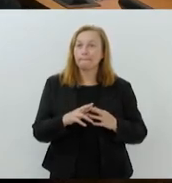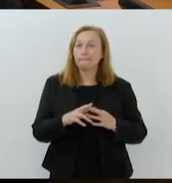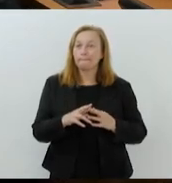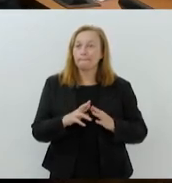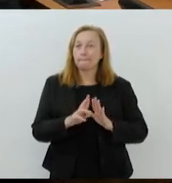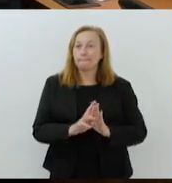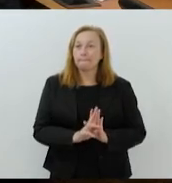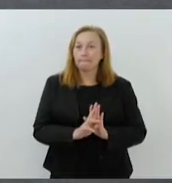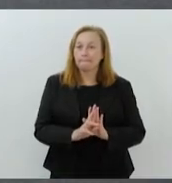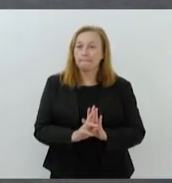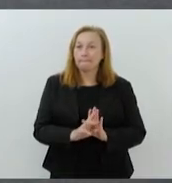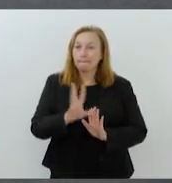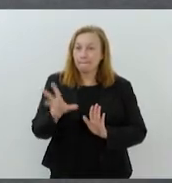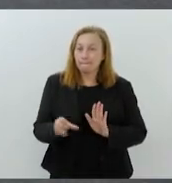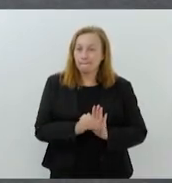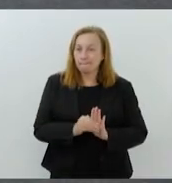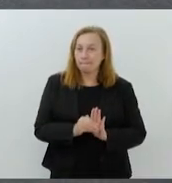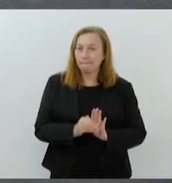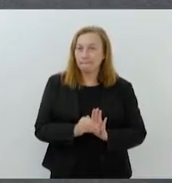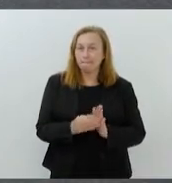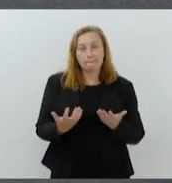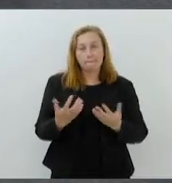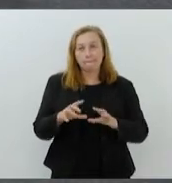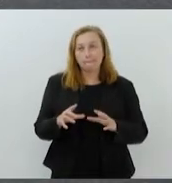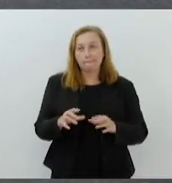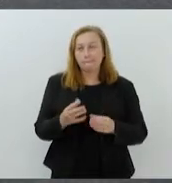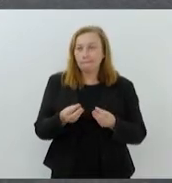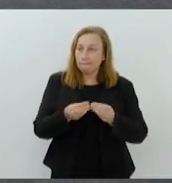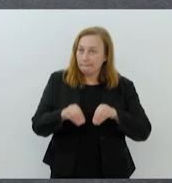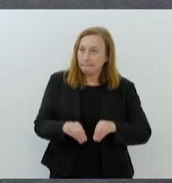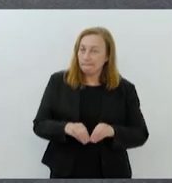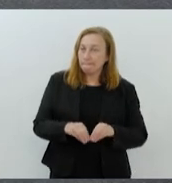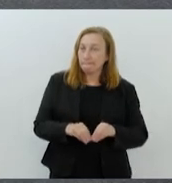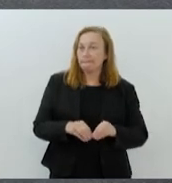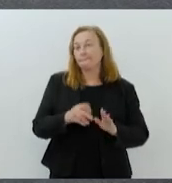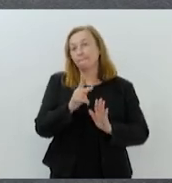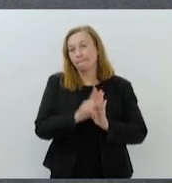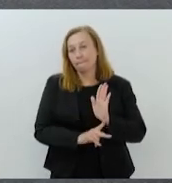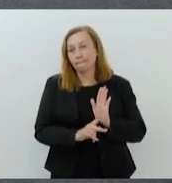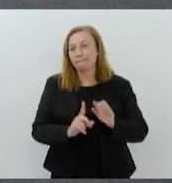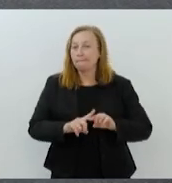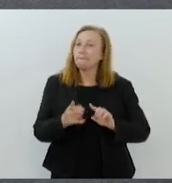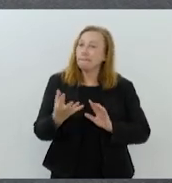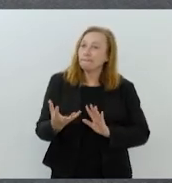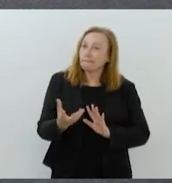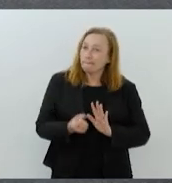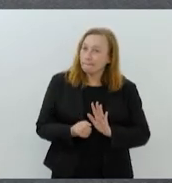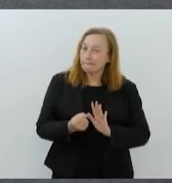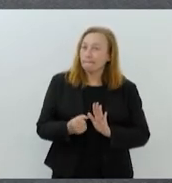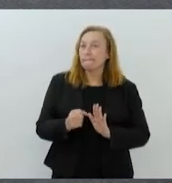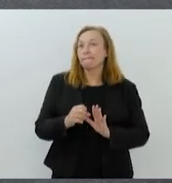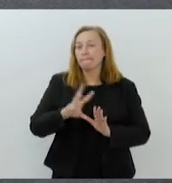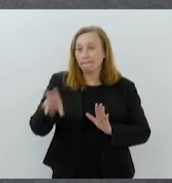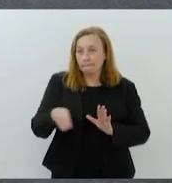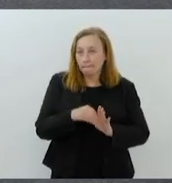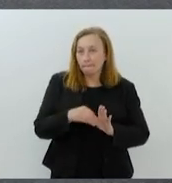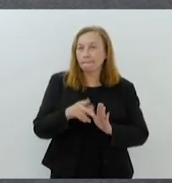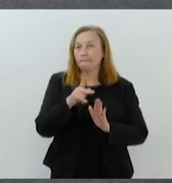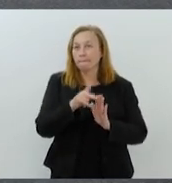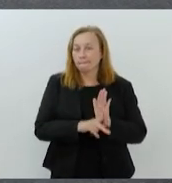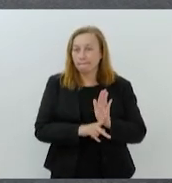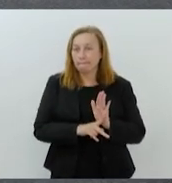só deixar nítido, não é para retardar a tramitação, mas que a gente possa acolher no projeto o